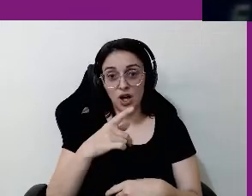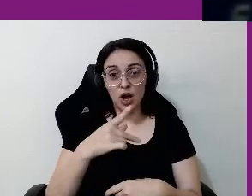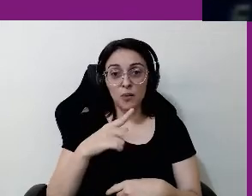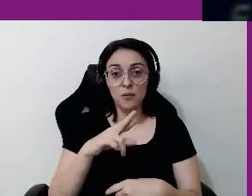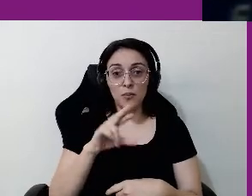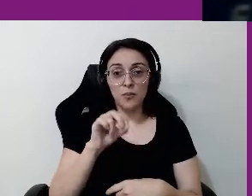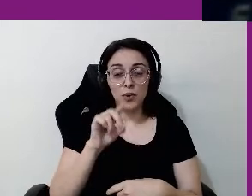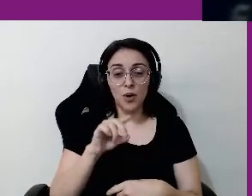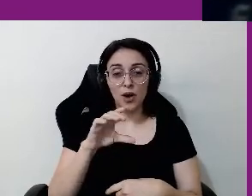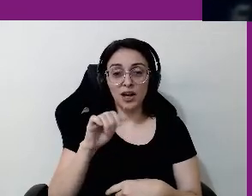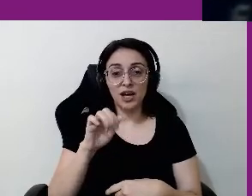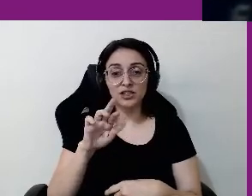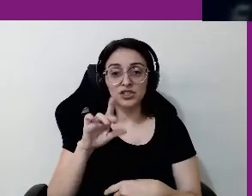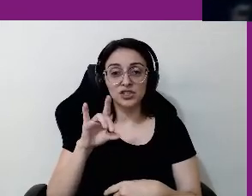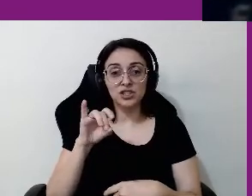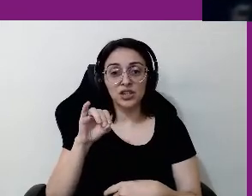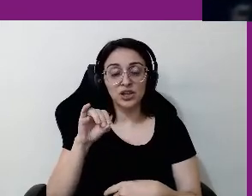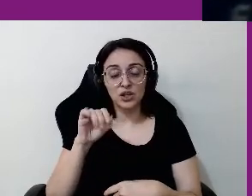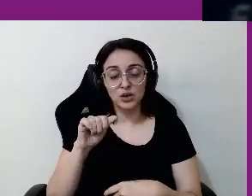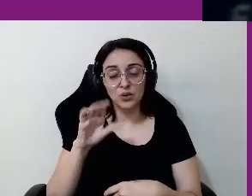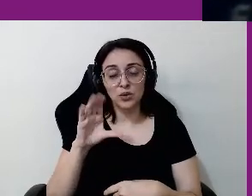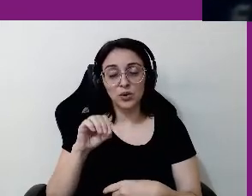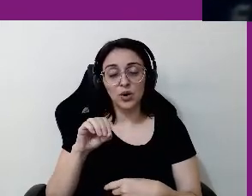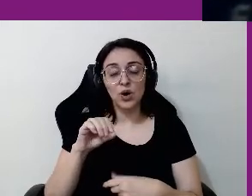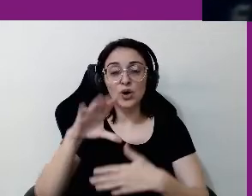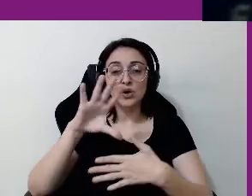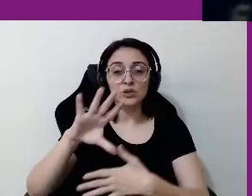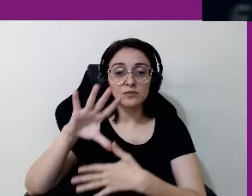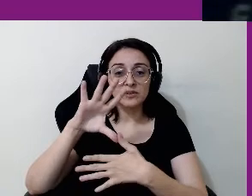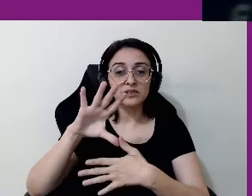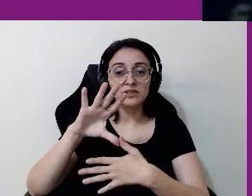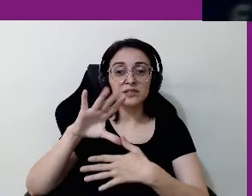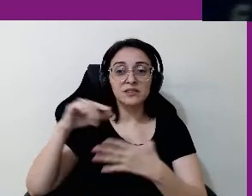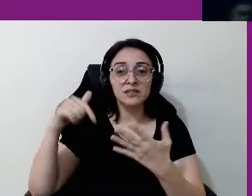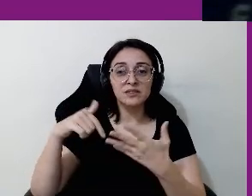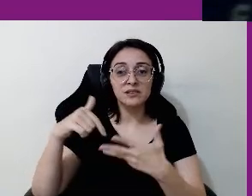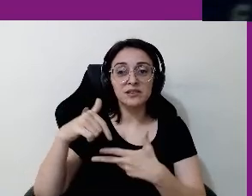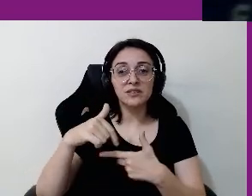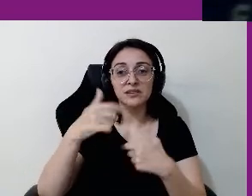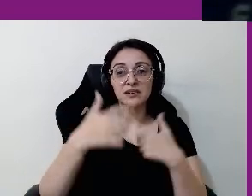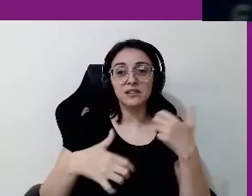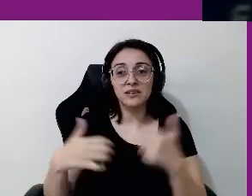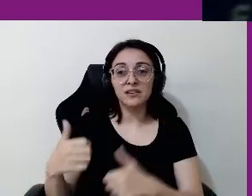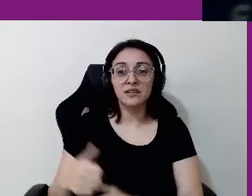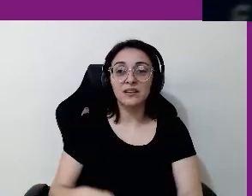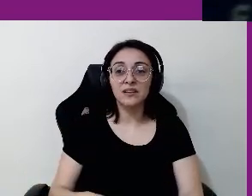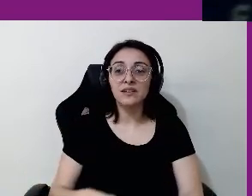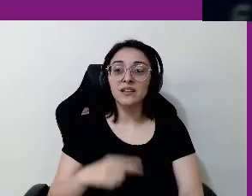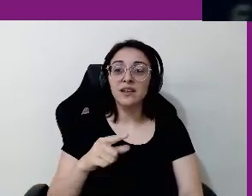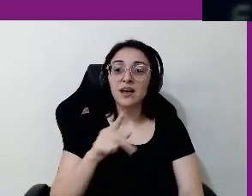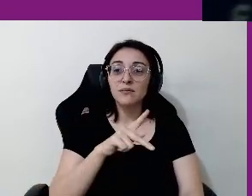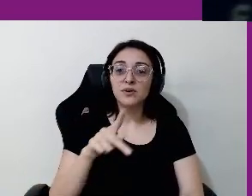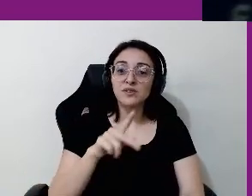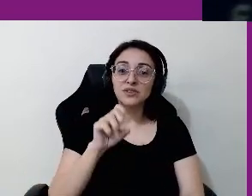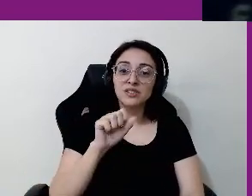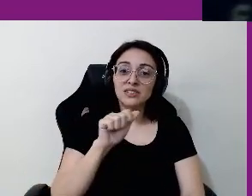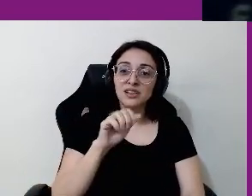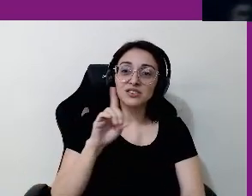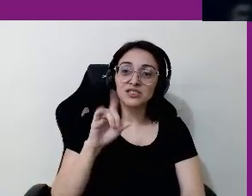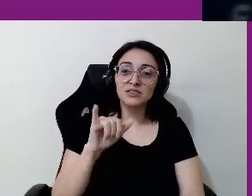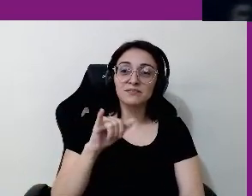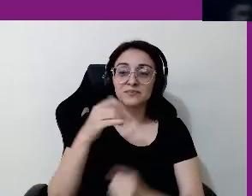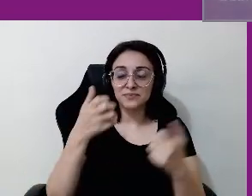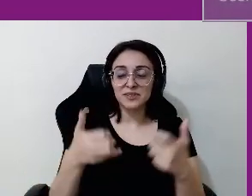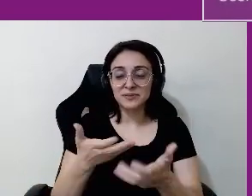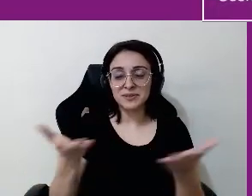Procardíaco, também do Grupo Américas, e vai nos falar sobre spontaneous ventilation may be an option. Professor Sadi, a palavra é